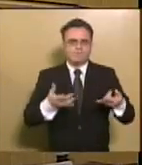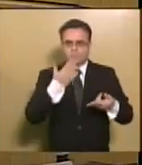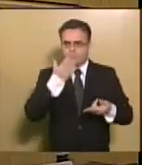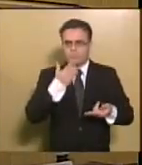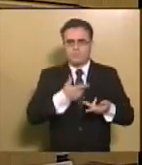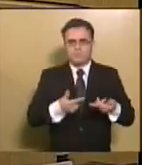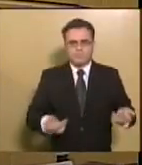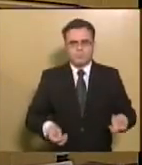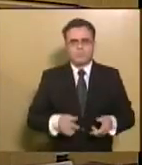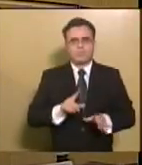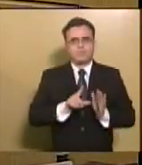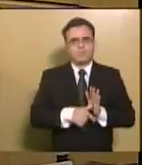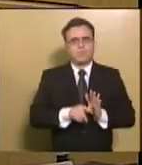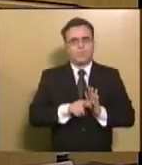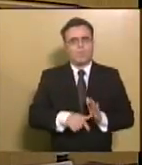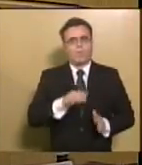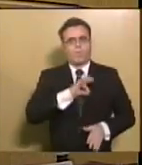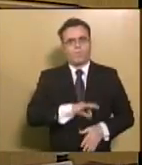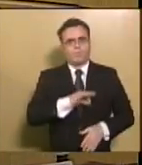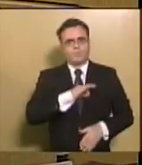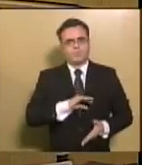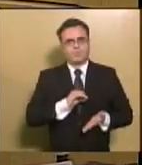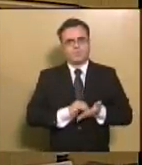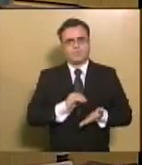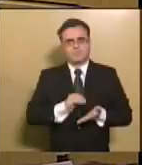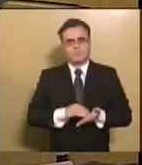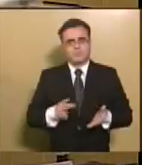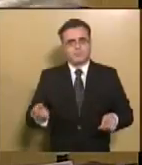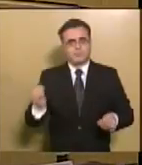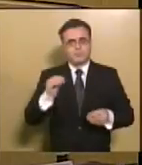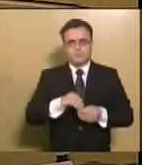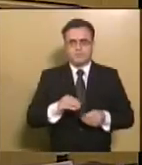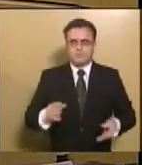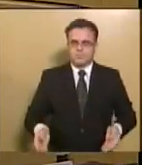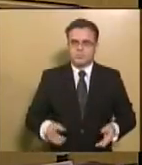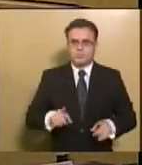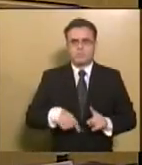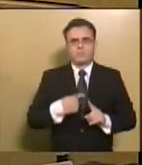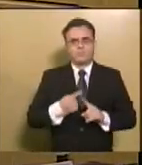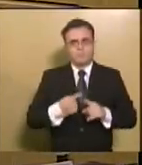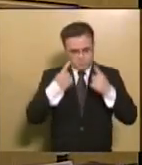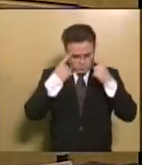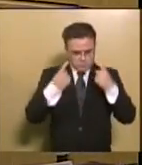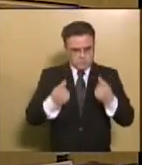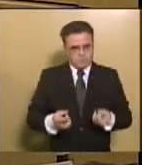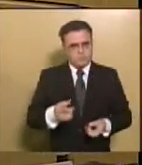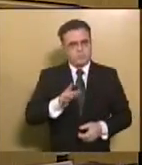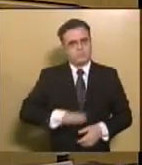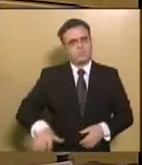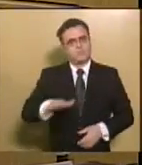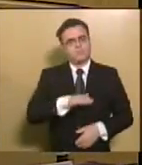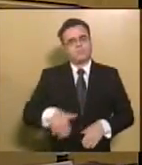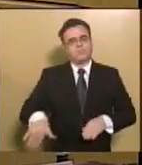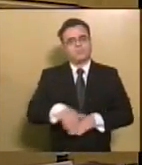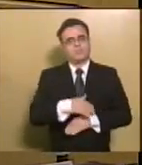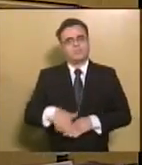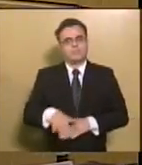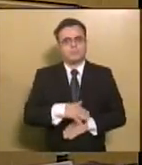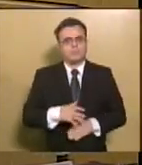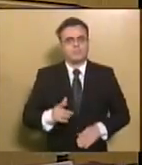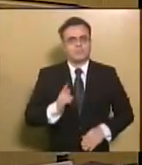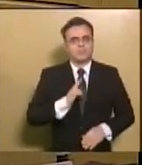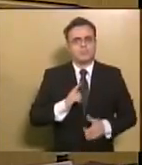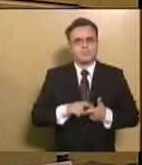constantes de salários, como a falta de reposição, o aumento da criminalidade, as nossas rodovias passando por